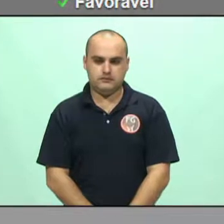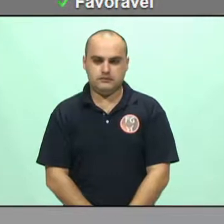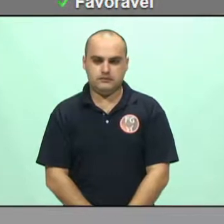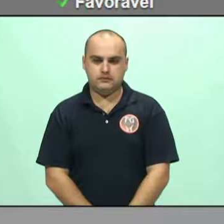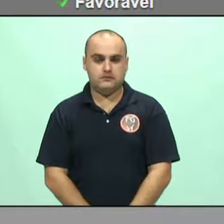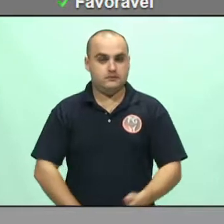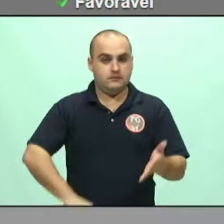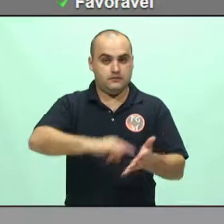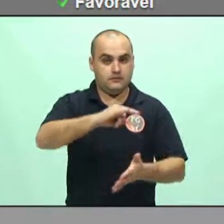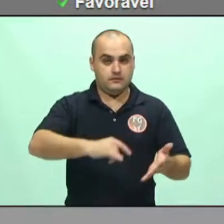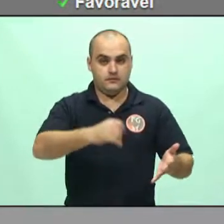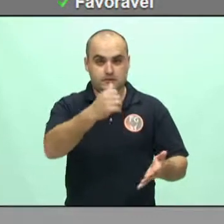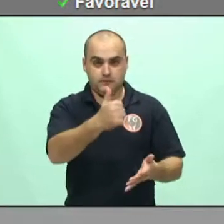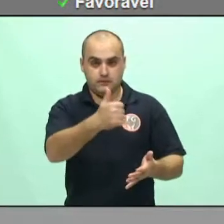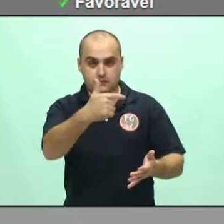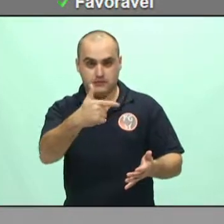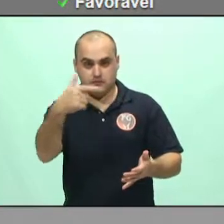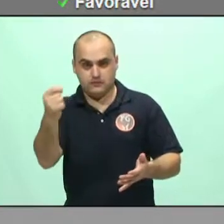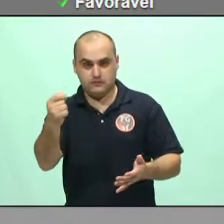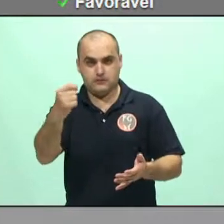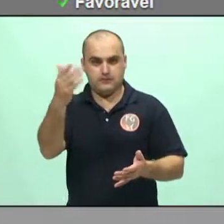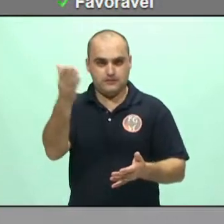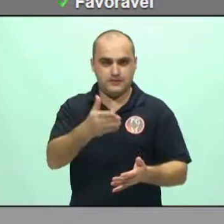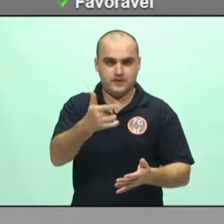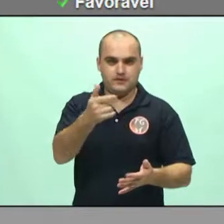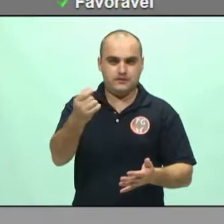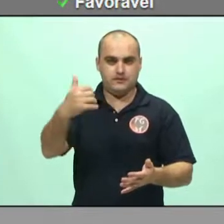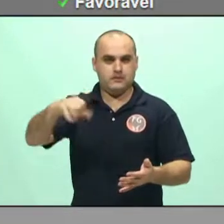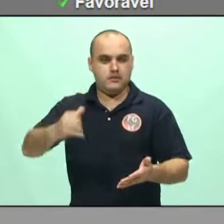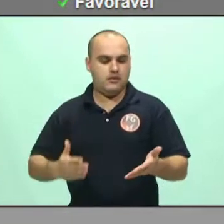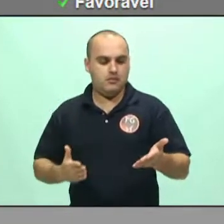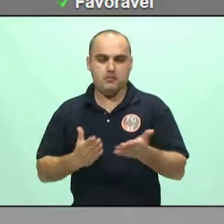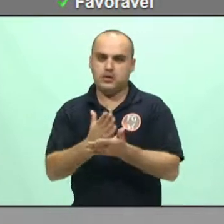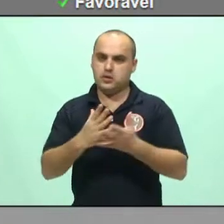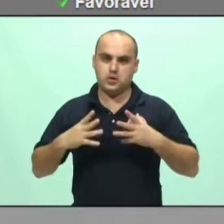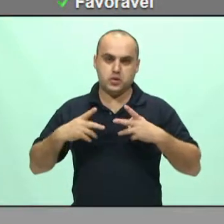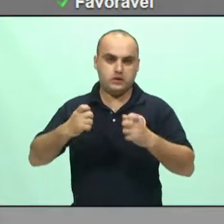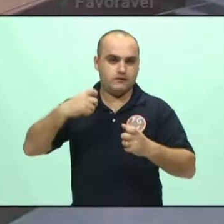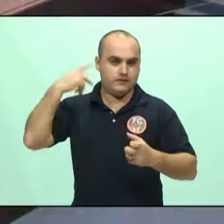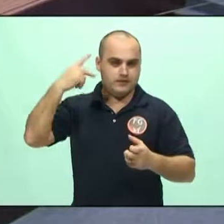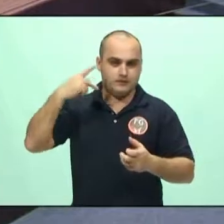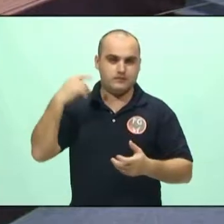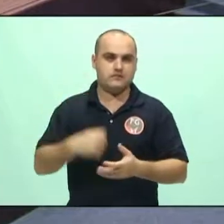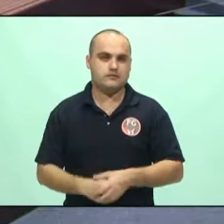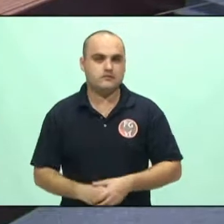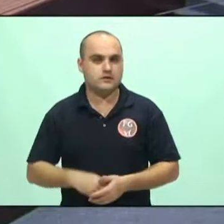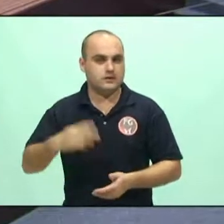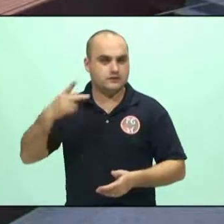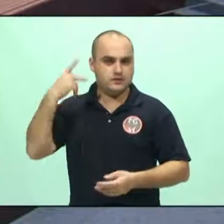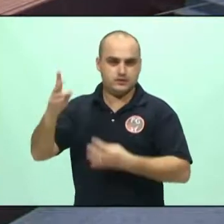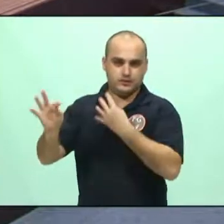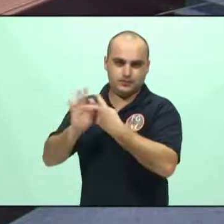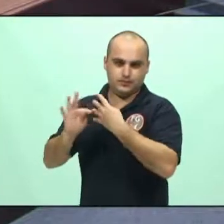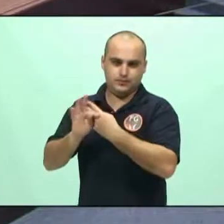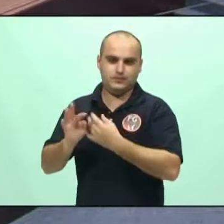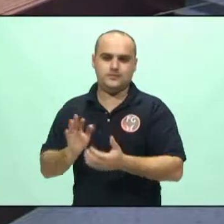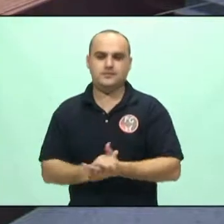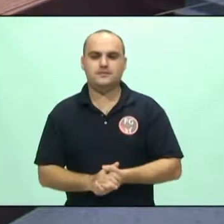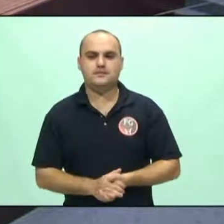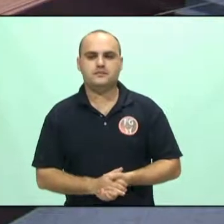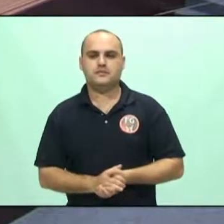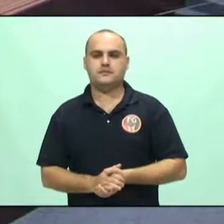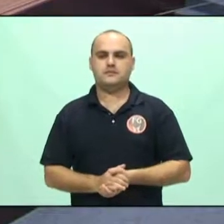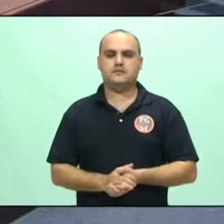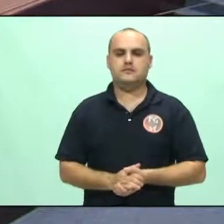requerimento 120 2019 foi aprovado pelo Saveiro dos requerimento este Vereador Antônio da Silva